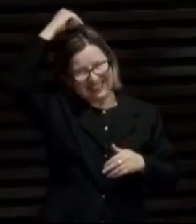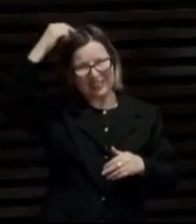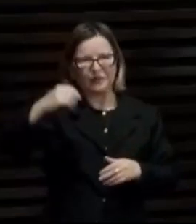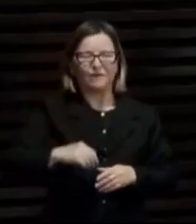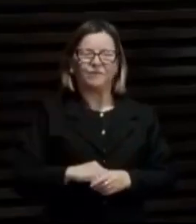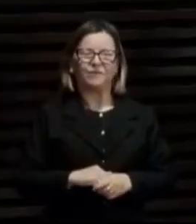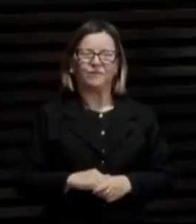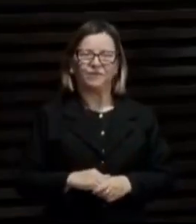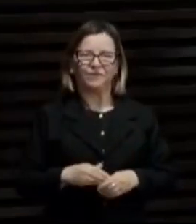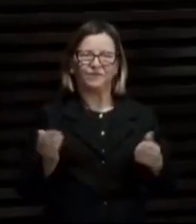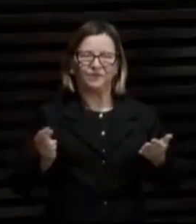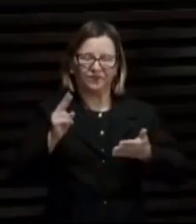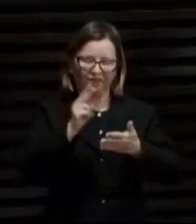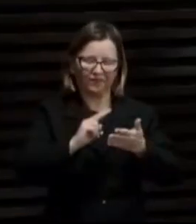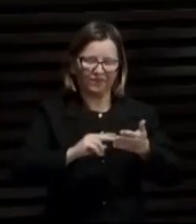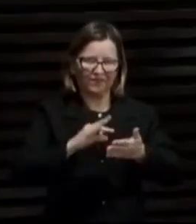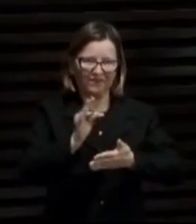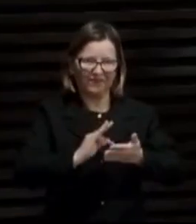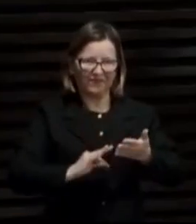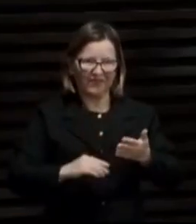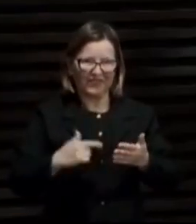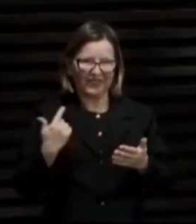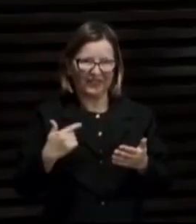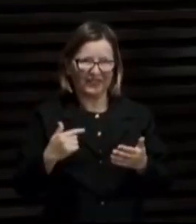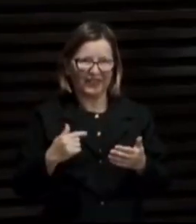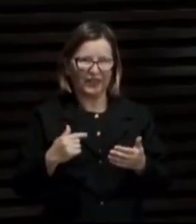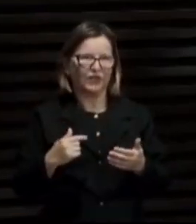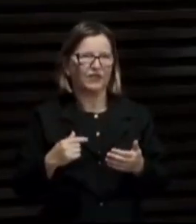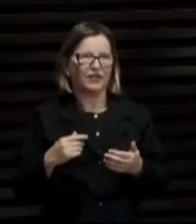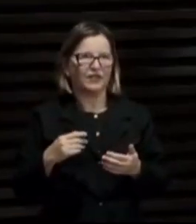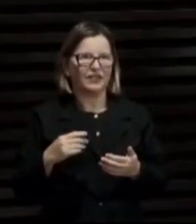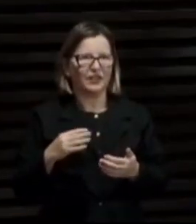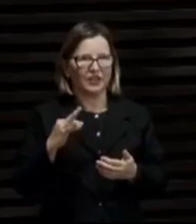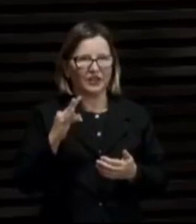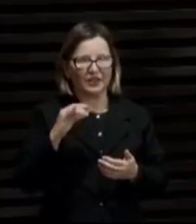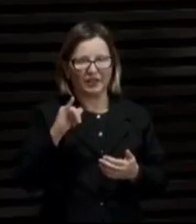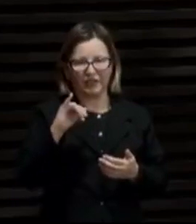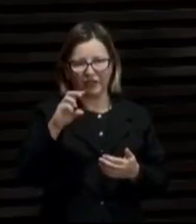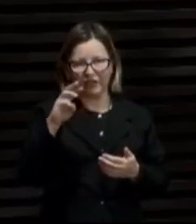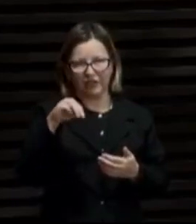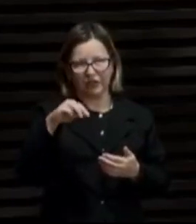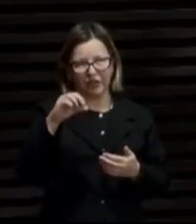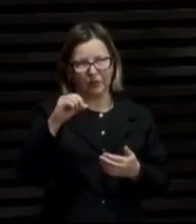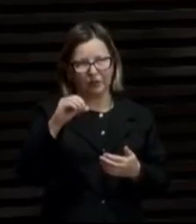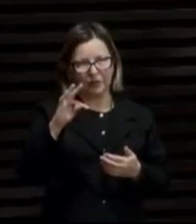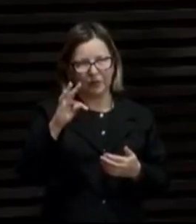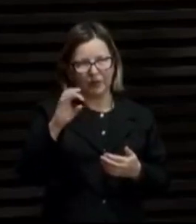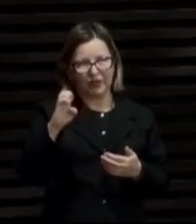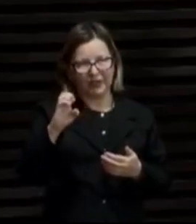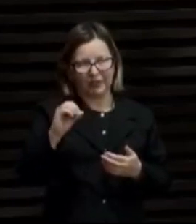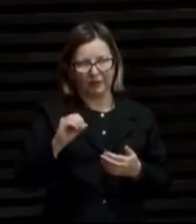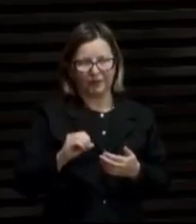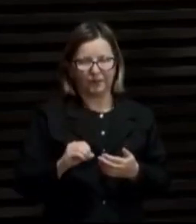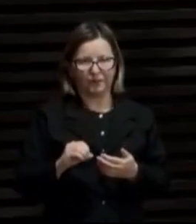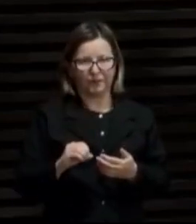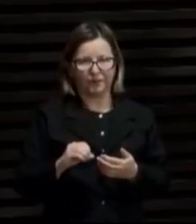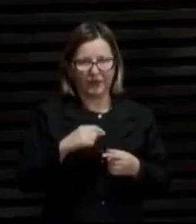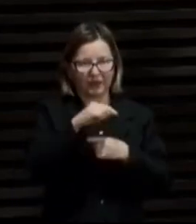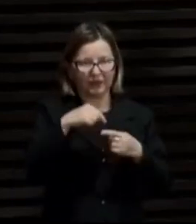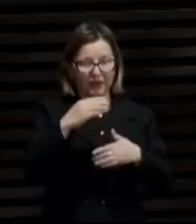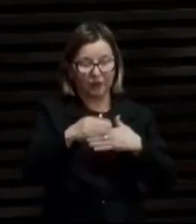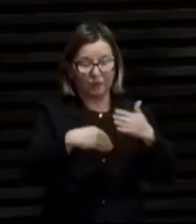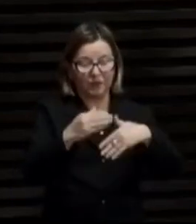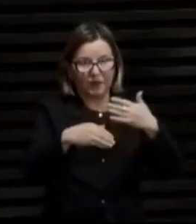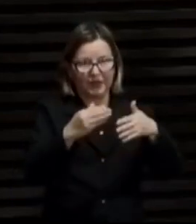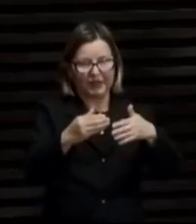Vamos ler o texto de 2 Timóteo. Eu acho que eu não li aqui, né? Santificação é o processo pelo qual o cristão